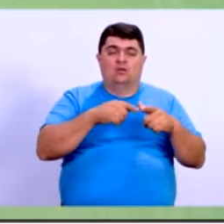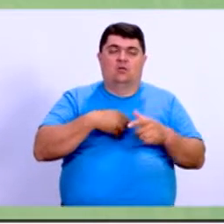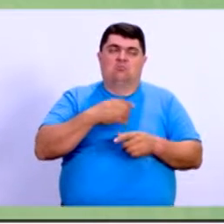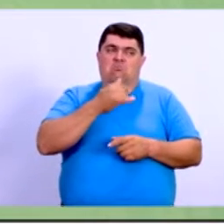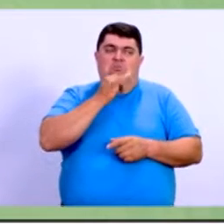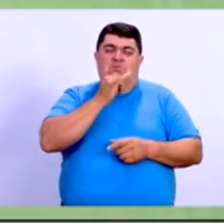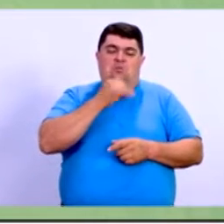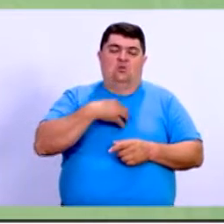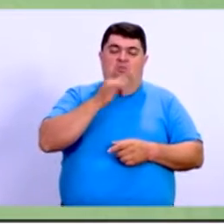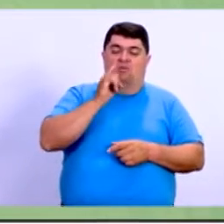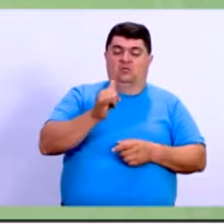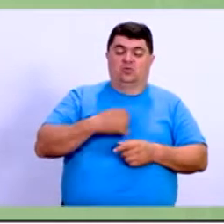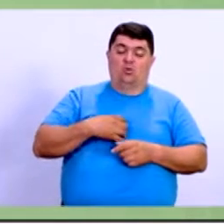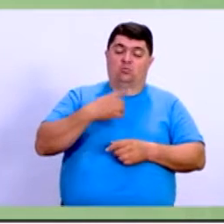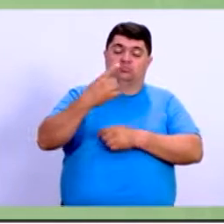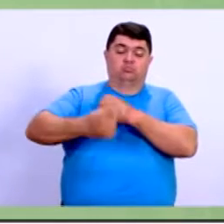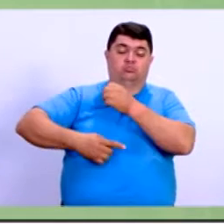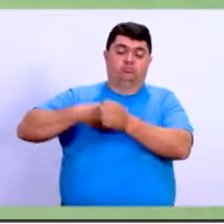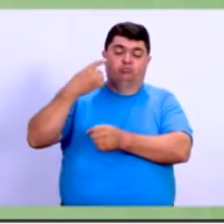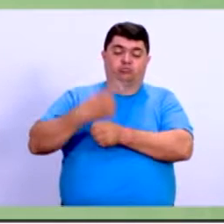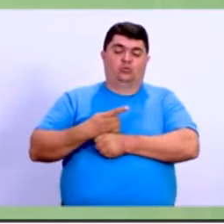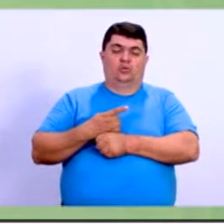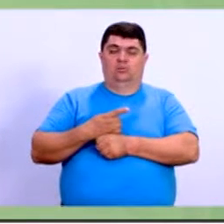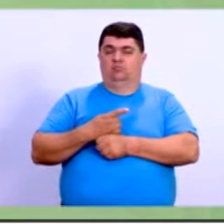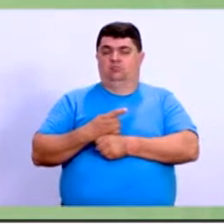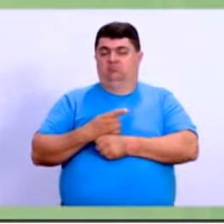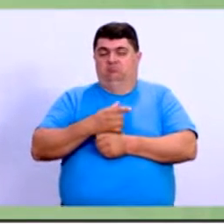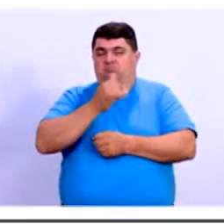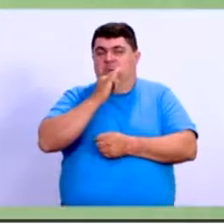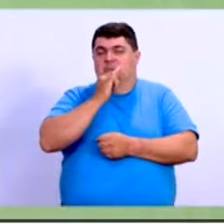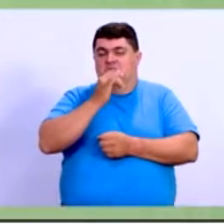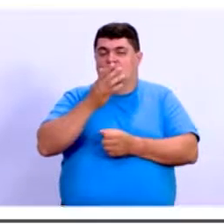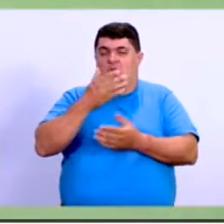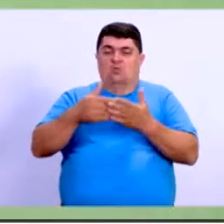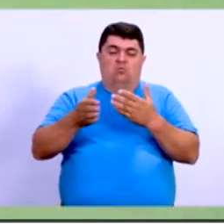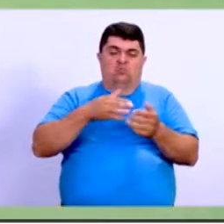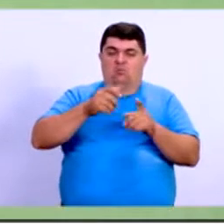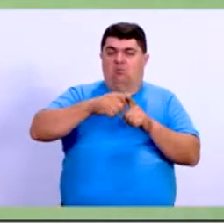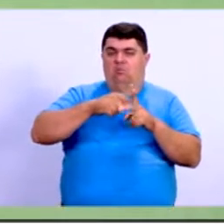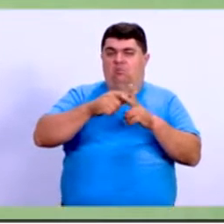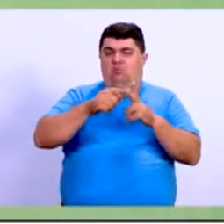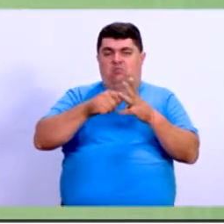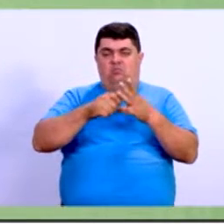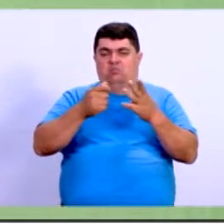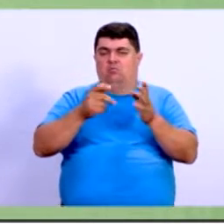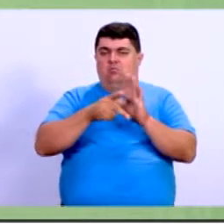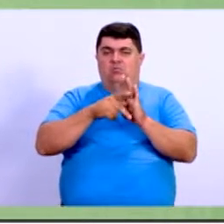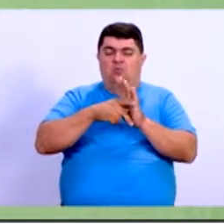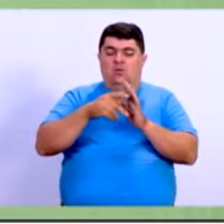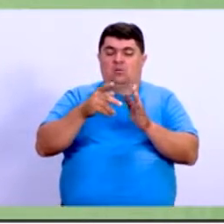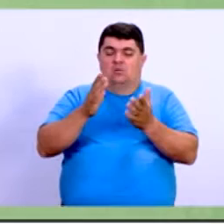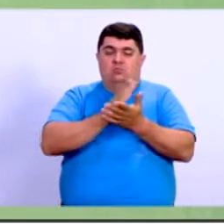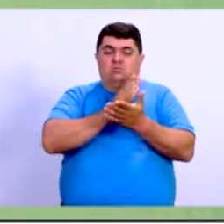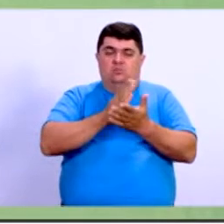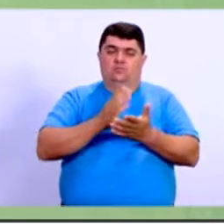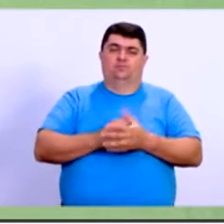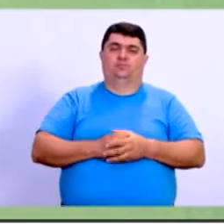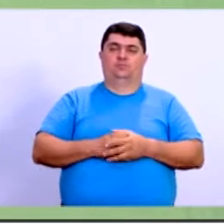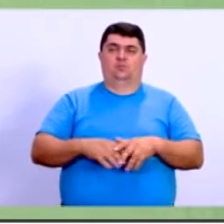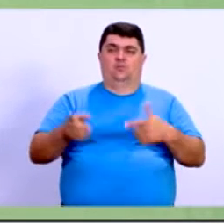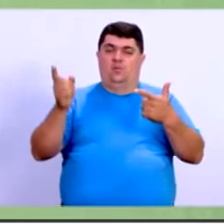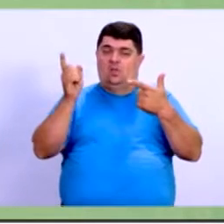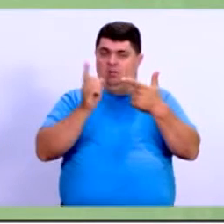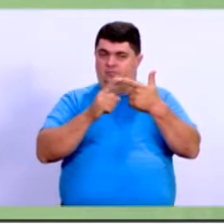Segundo passo é a especificação do requisito, que você conseguiu como? Através do primeiro passo, através da entrevista